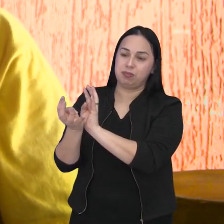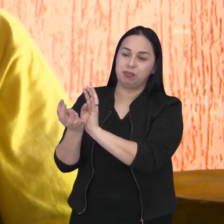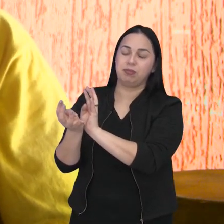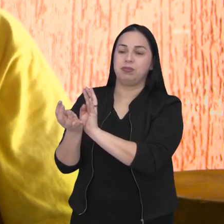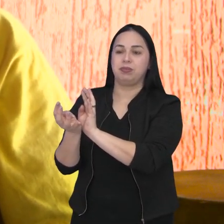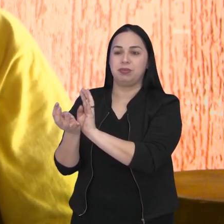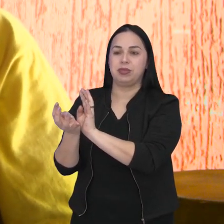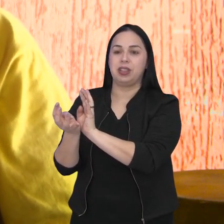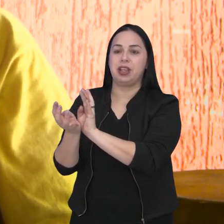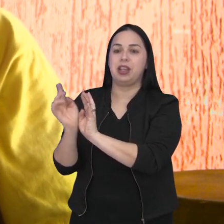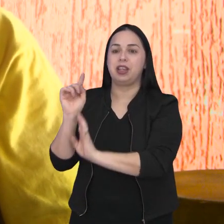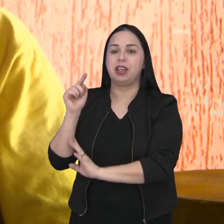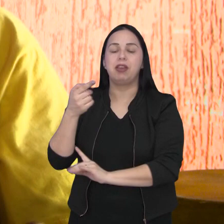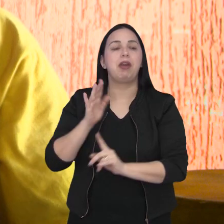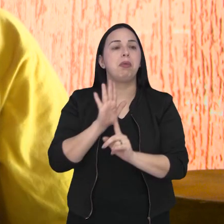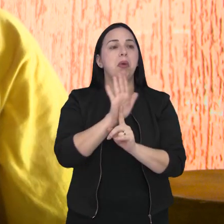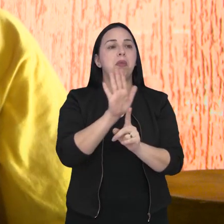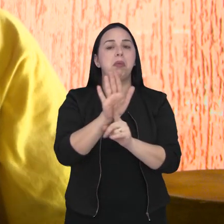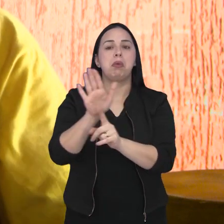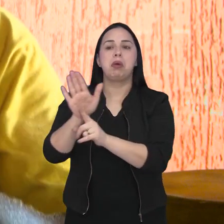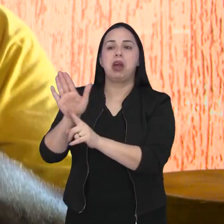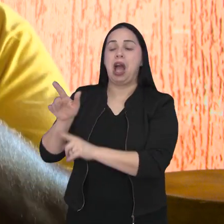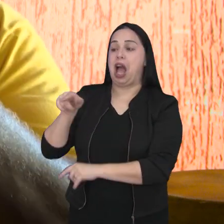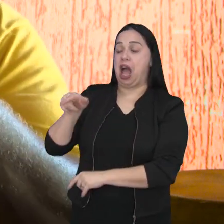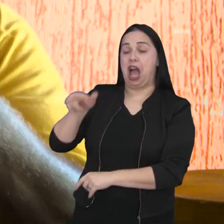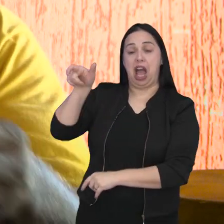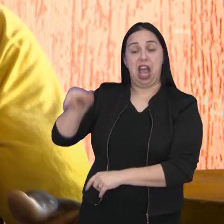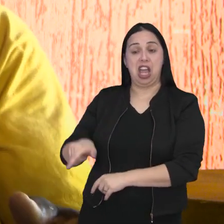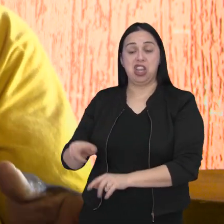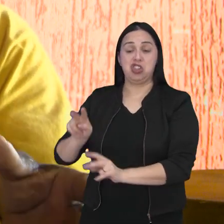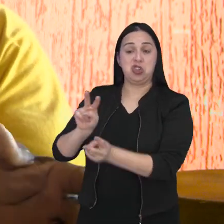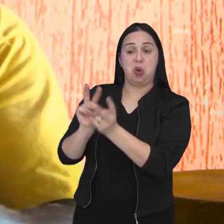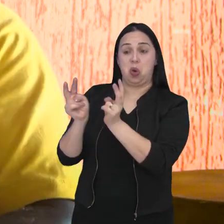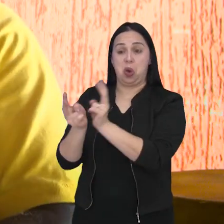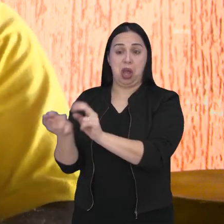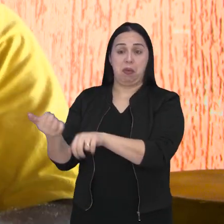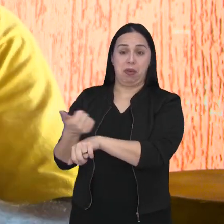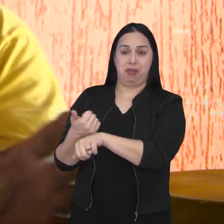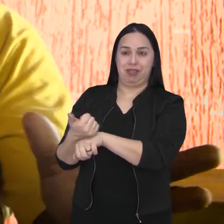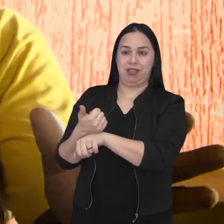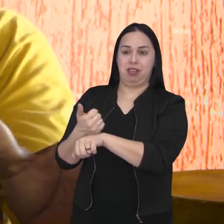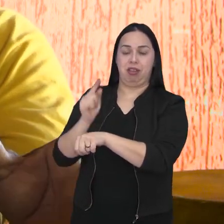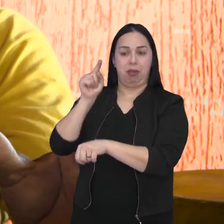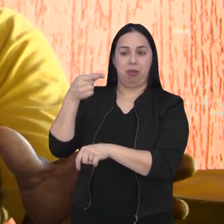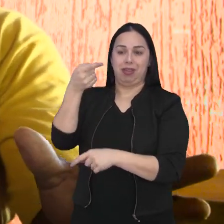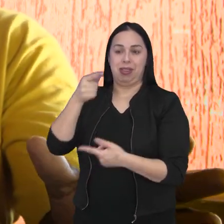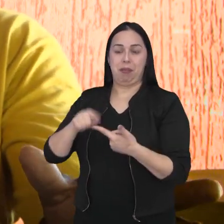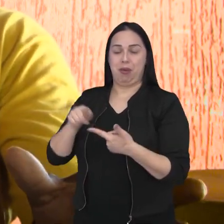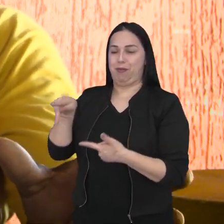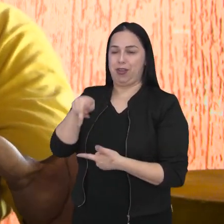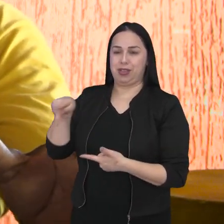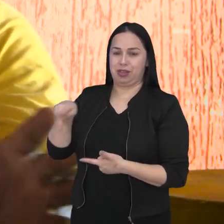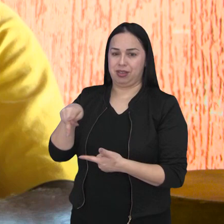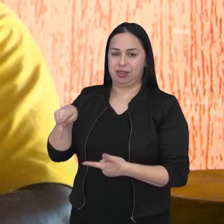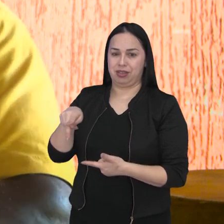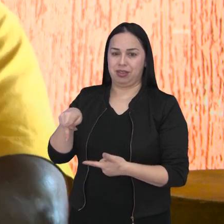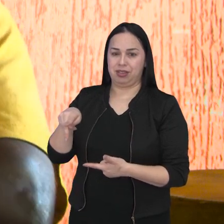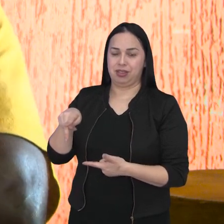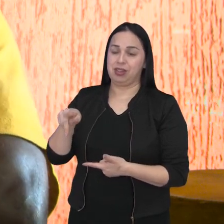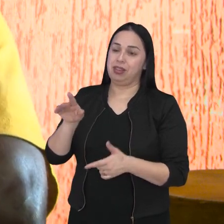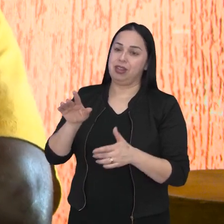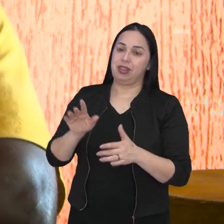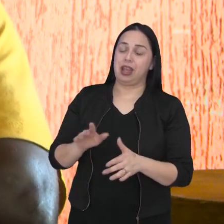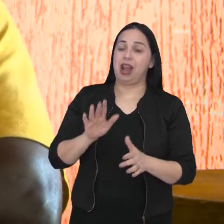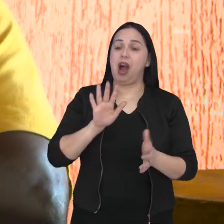de jongo, né? Montam um grupo de jongo e sai por aí já falando que é jongueiro, com pouco tempo